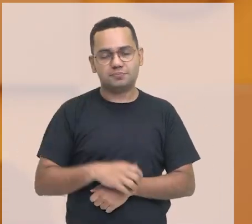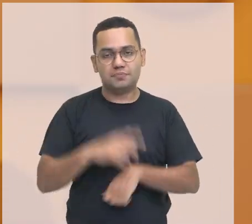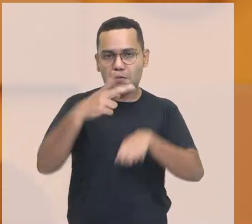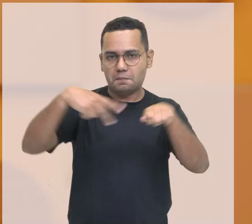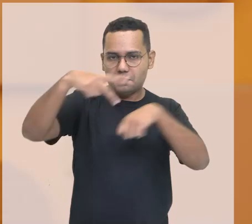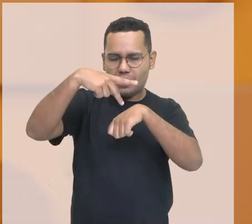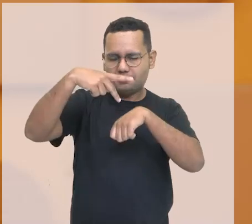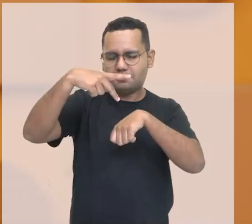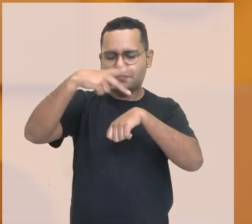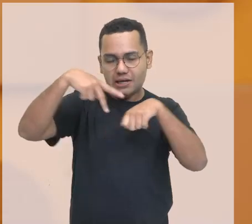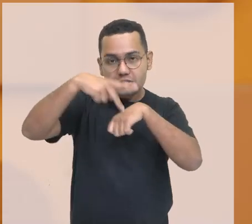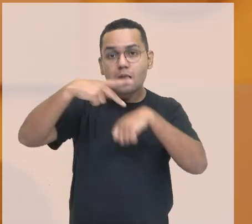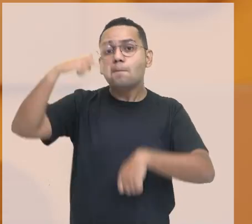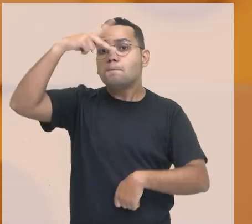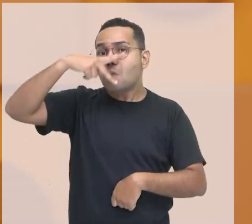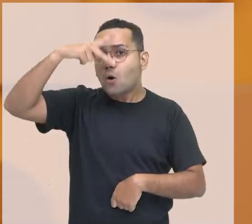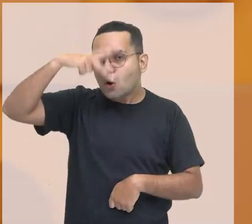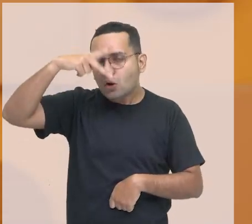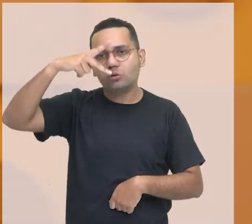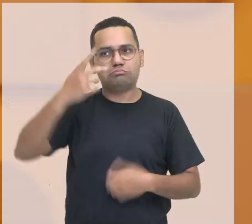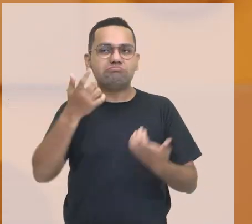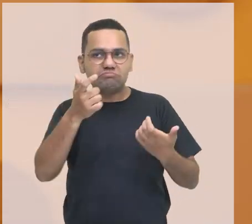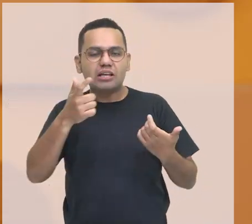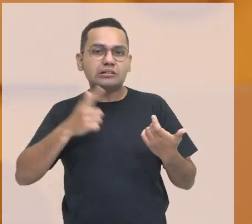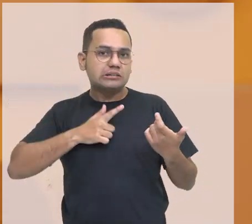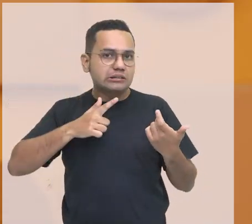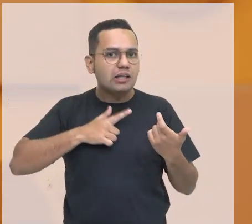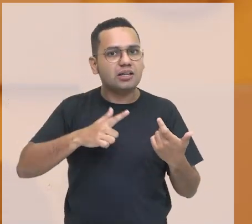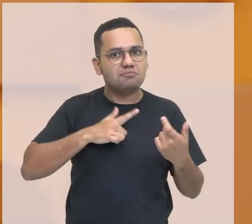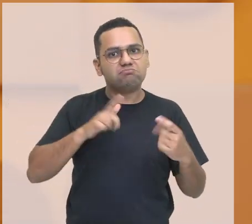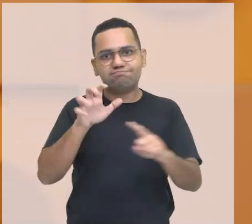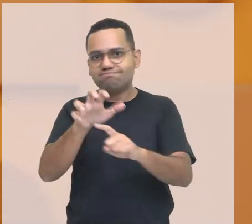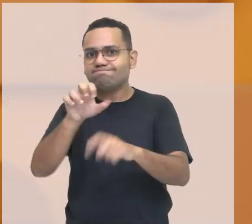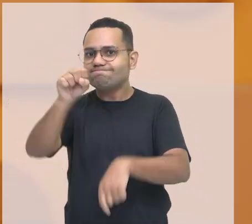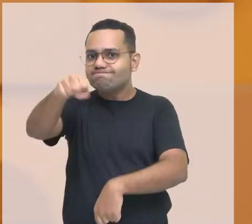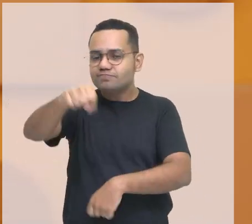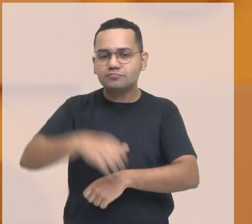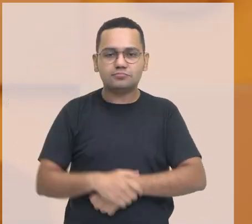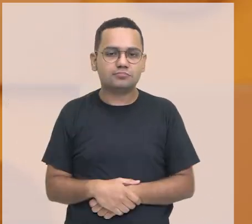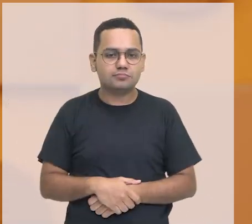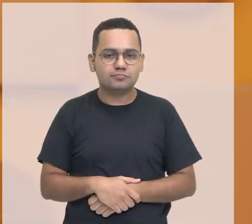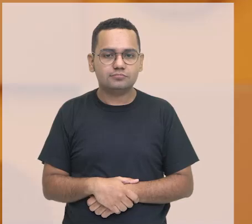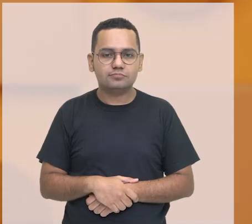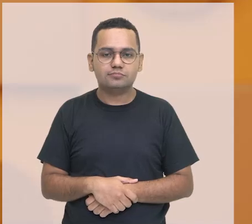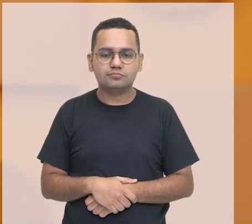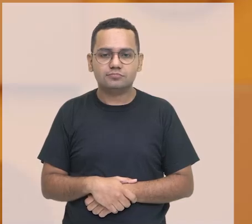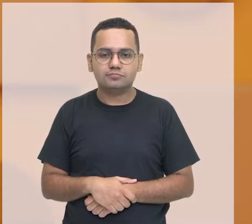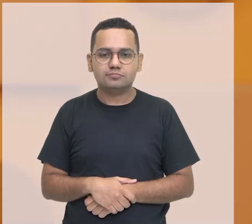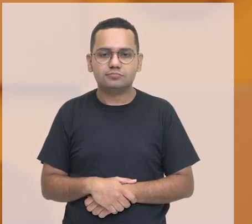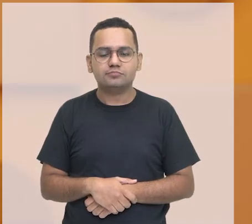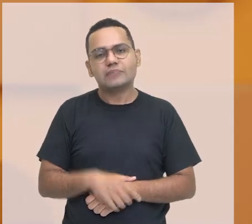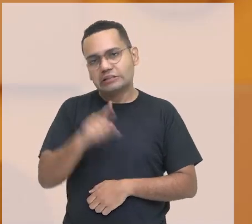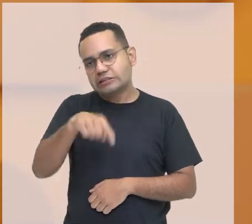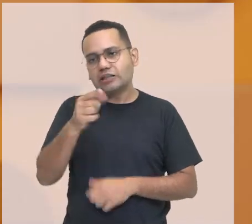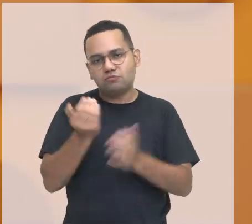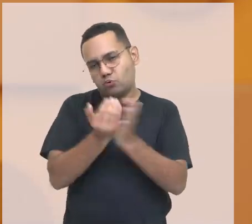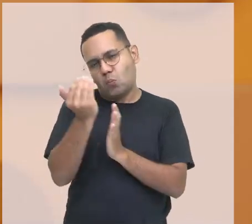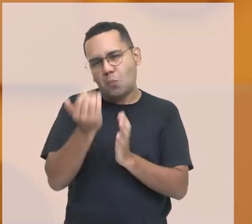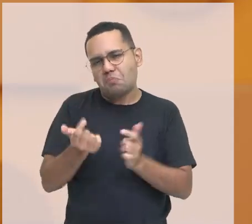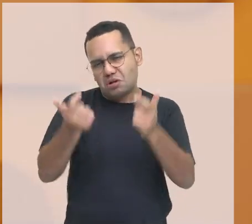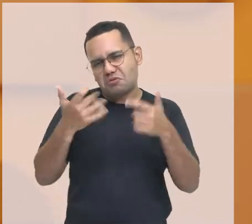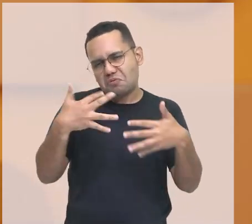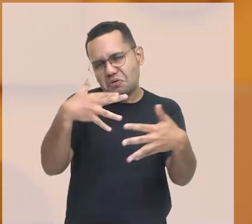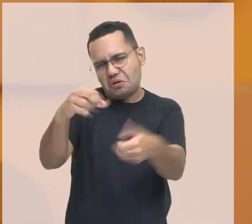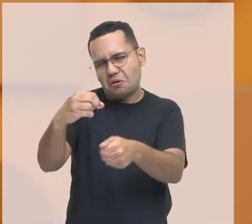uma das vítimas, inclusive a invasão da Polônia, daqui a pouco a gente vai ver, que foi o estopim, digamos assim, da Segunda Guerra Mundial.